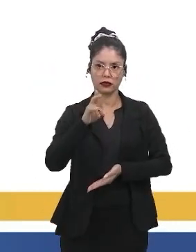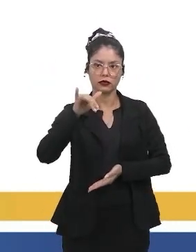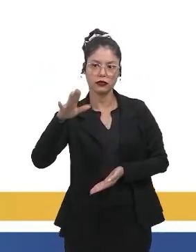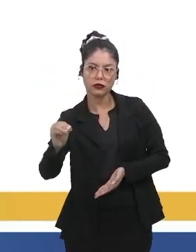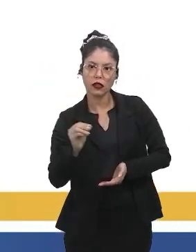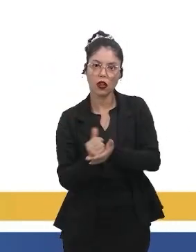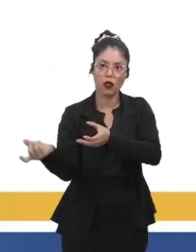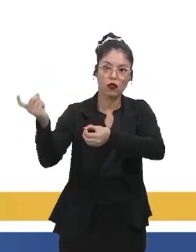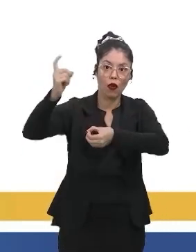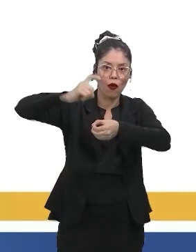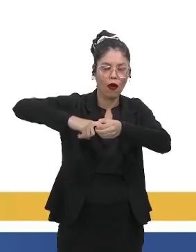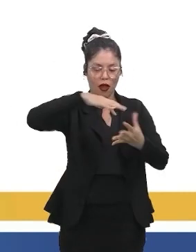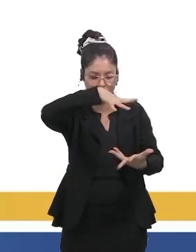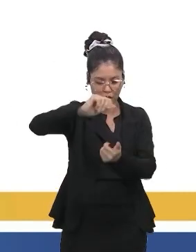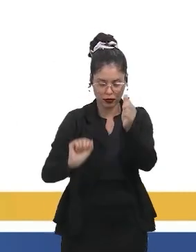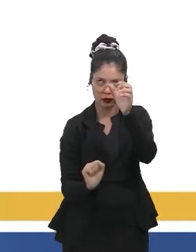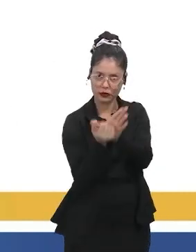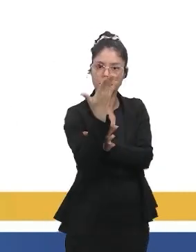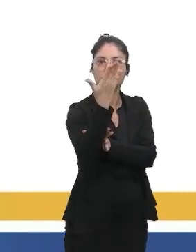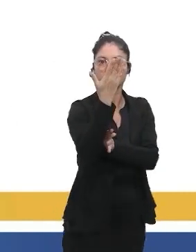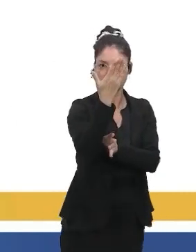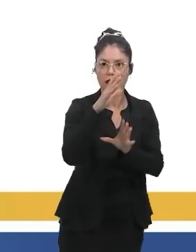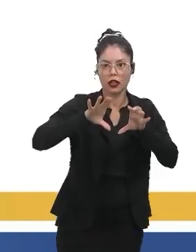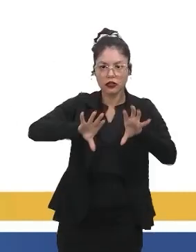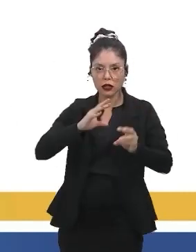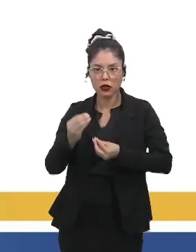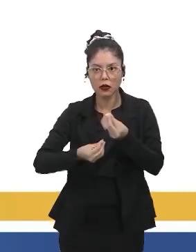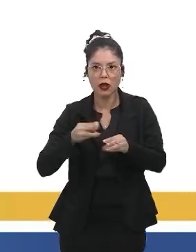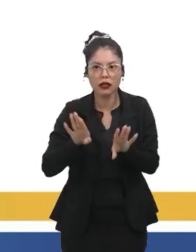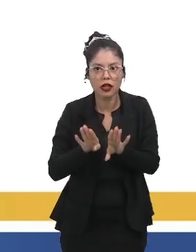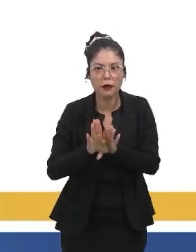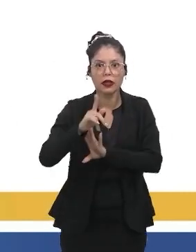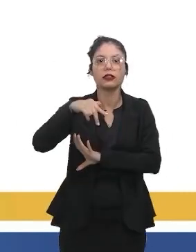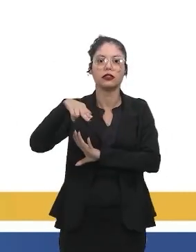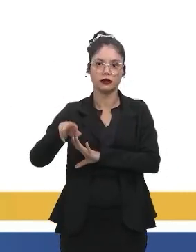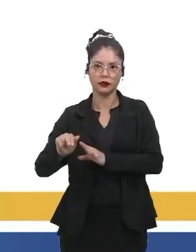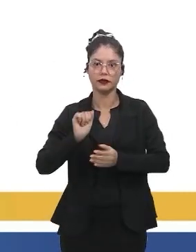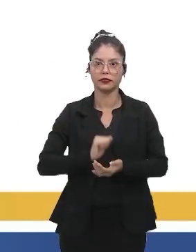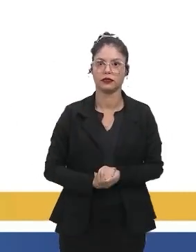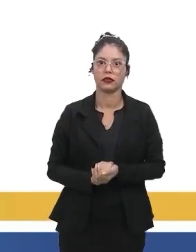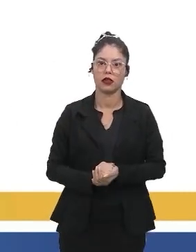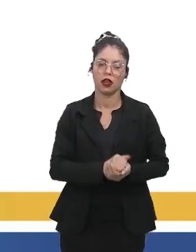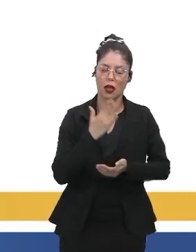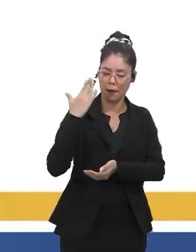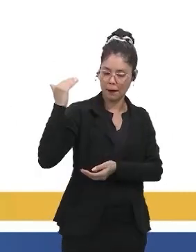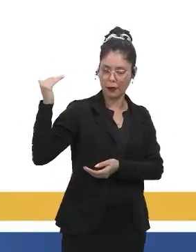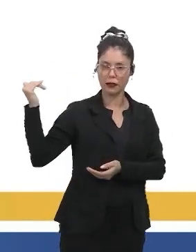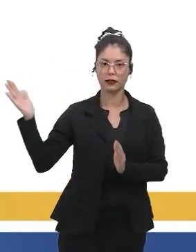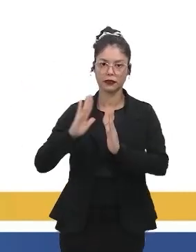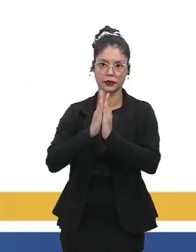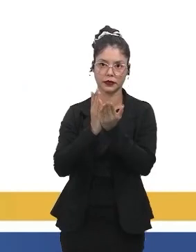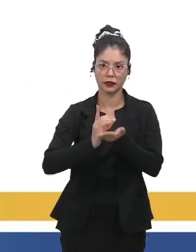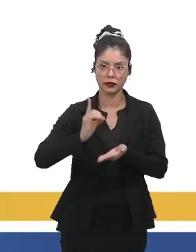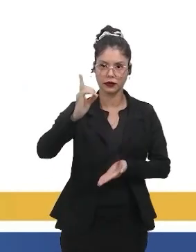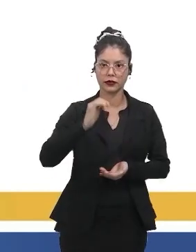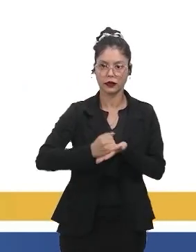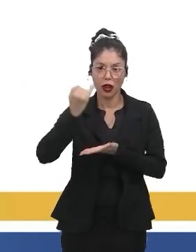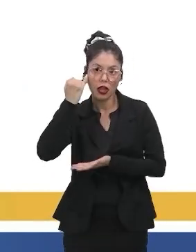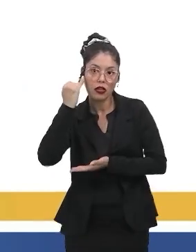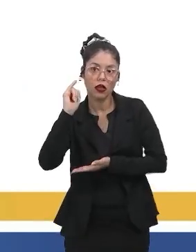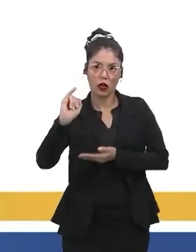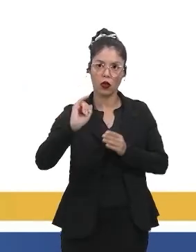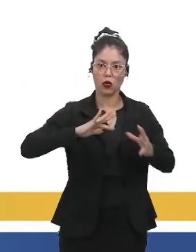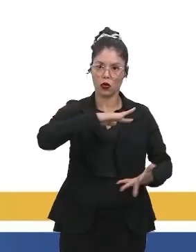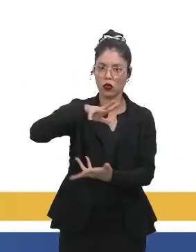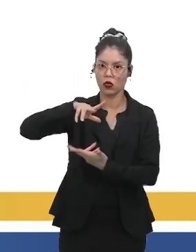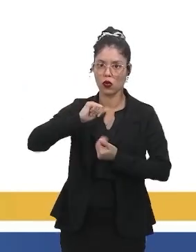à criação do mundo, assim como também faz o Gênesis. É a mais famosa da Bíblia. A ideia de